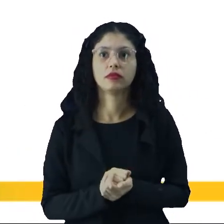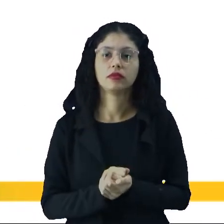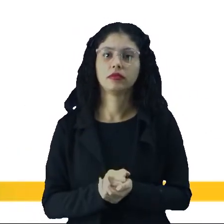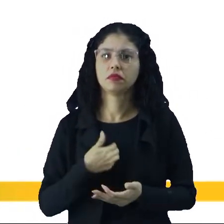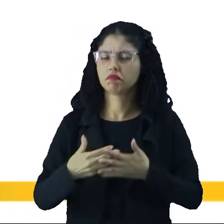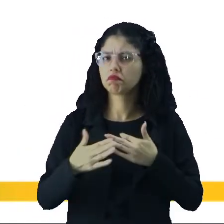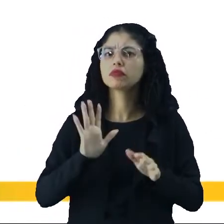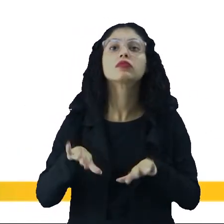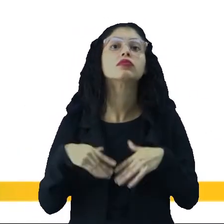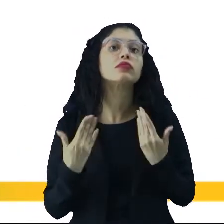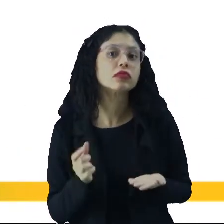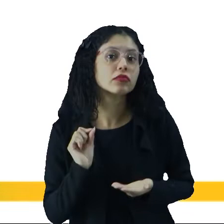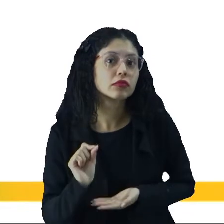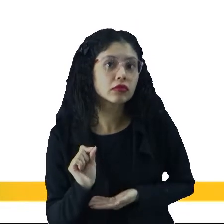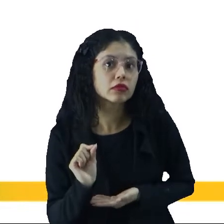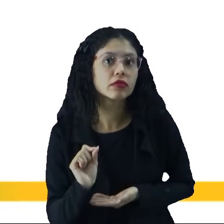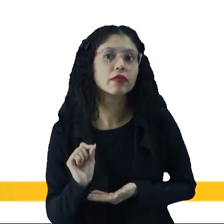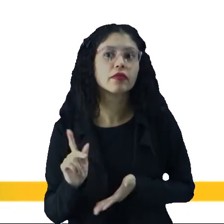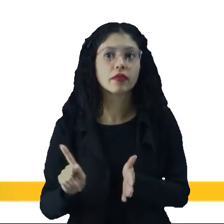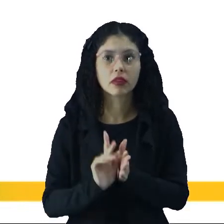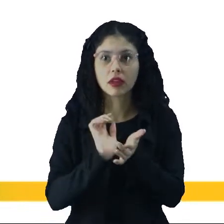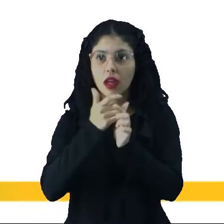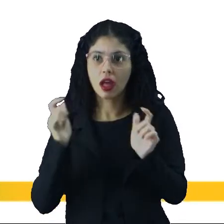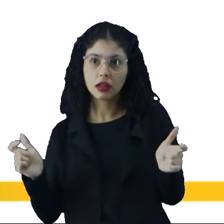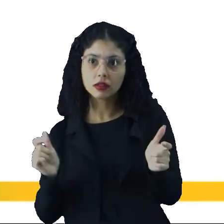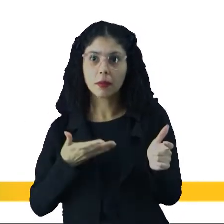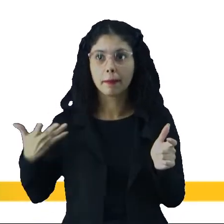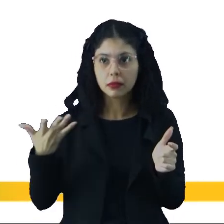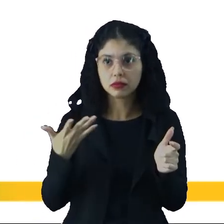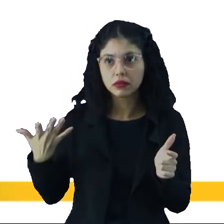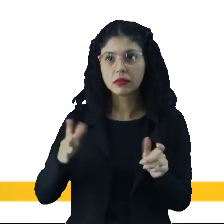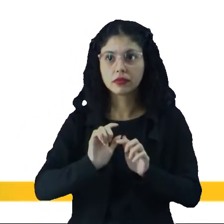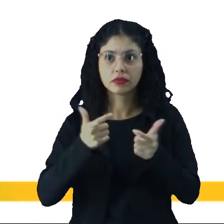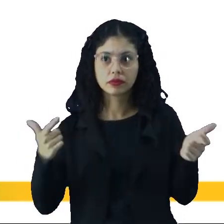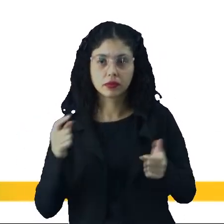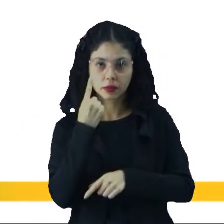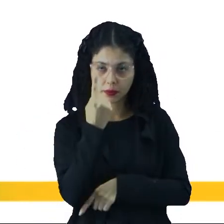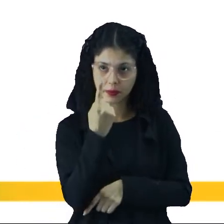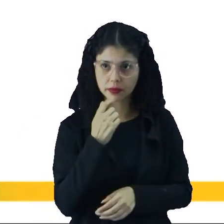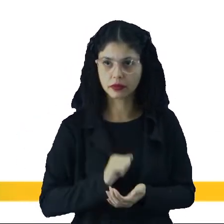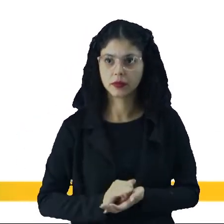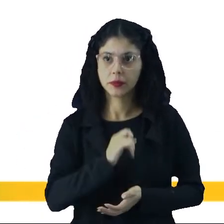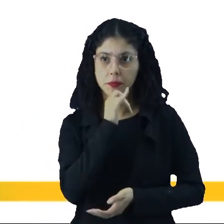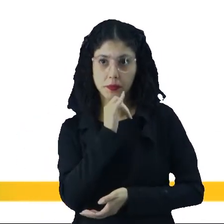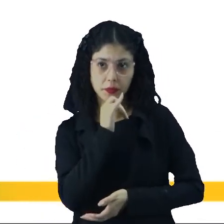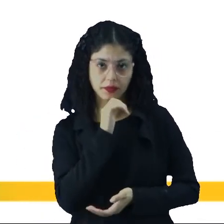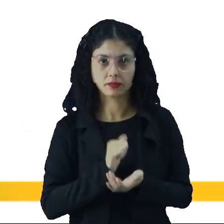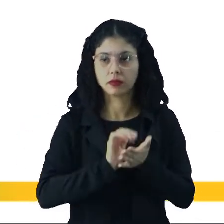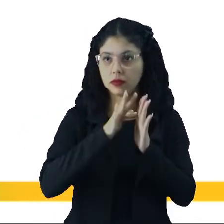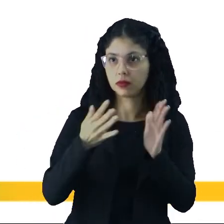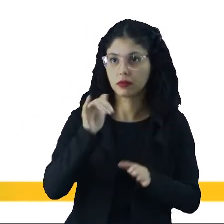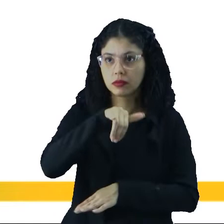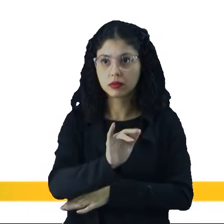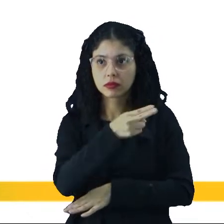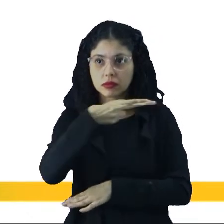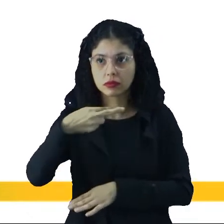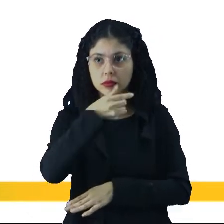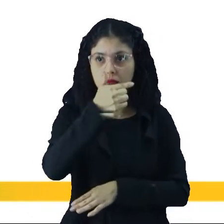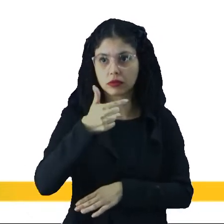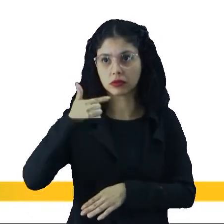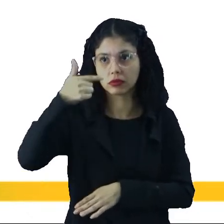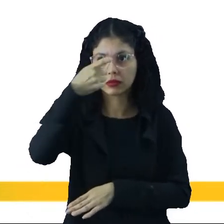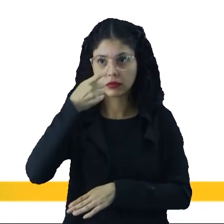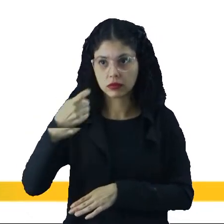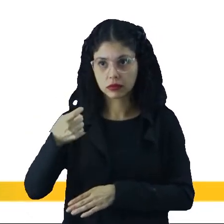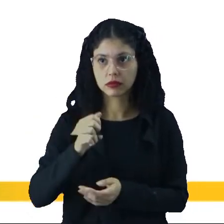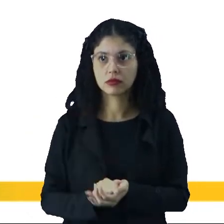decrescente dependendo de quê? Ela será crescente quando a base for maior que 1. Por exemplo, a função y igual